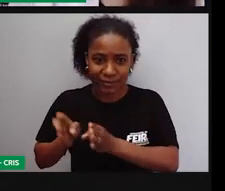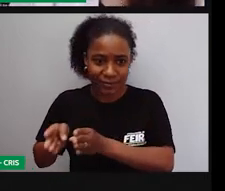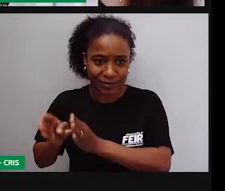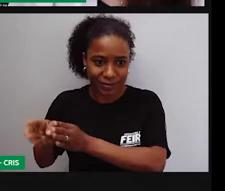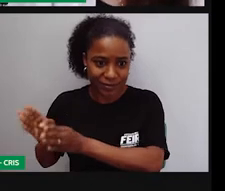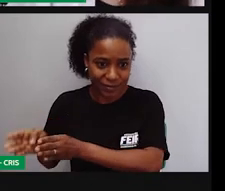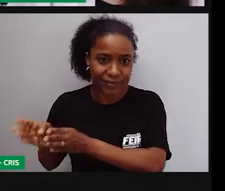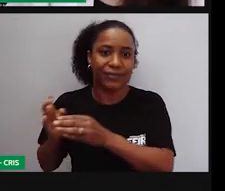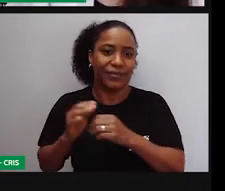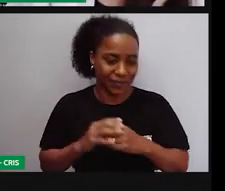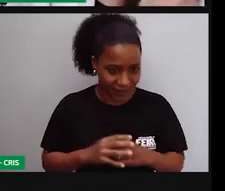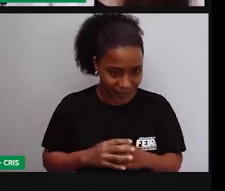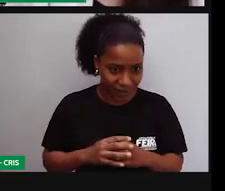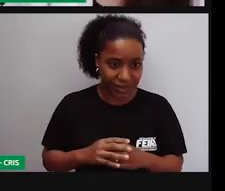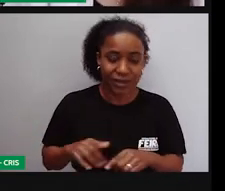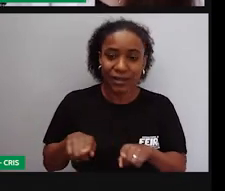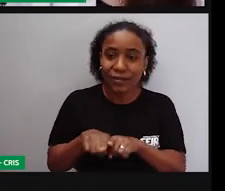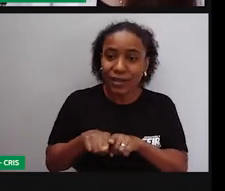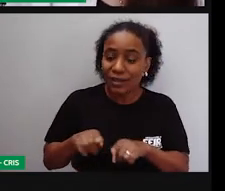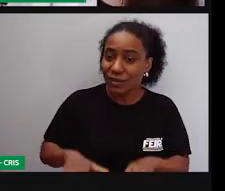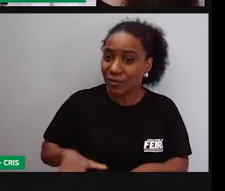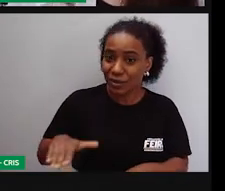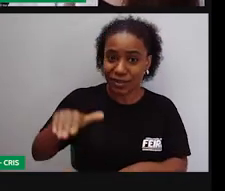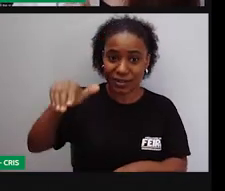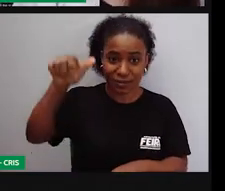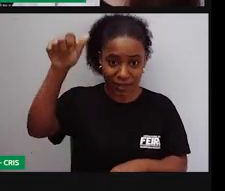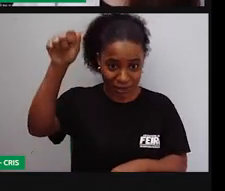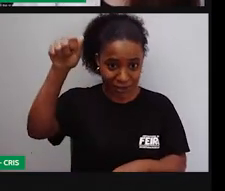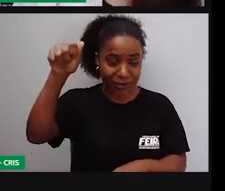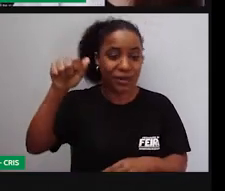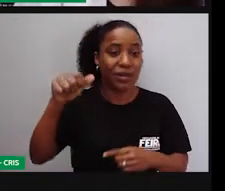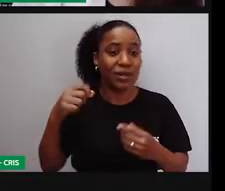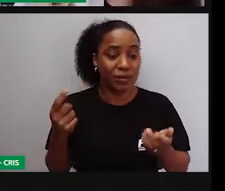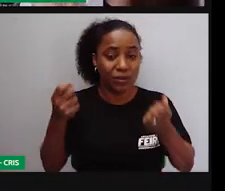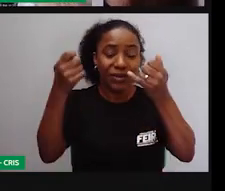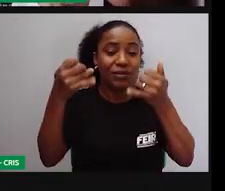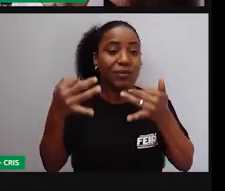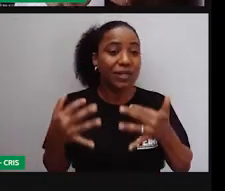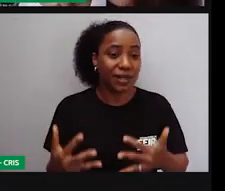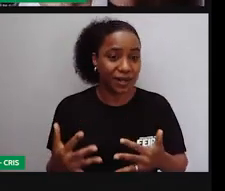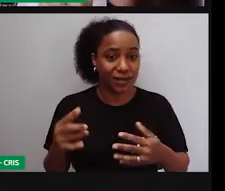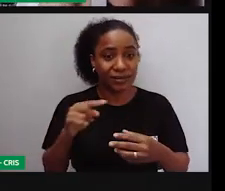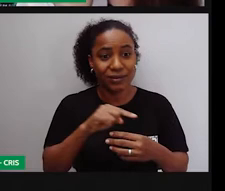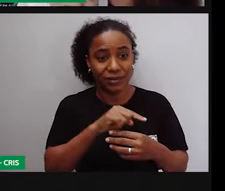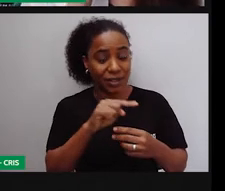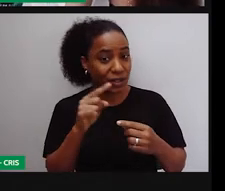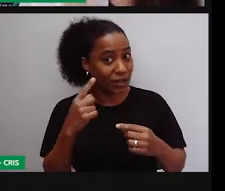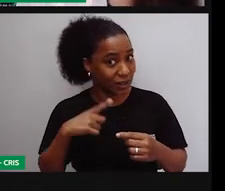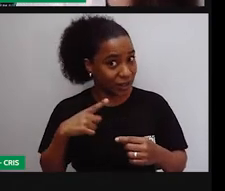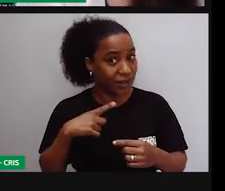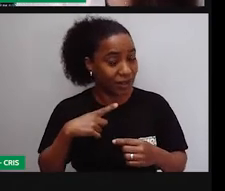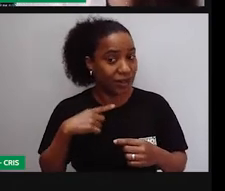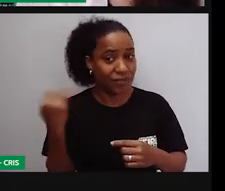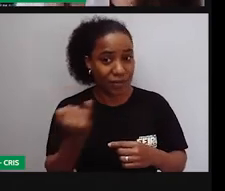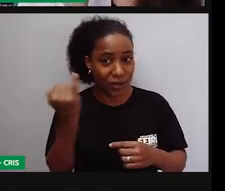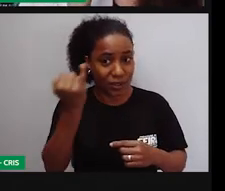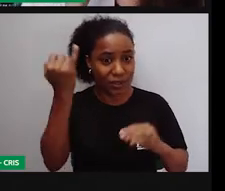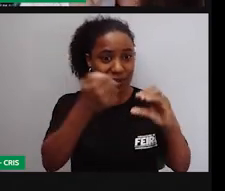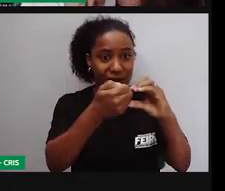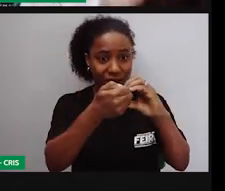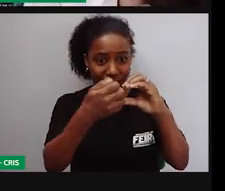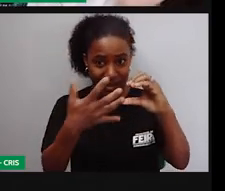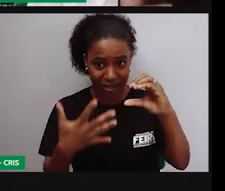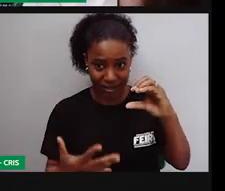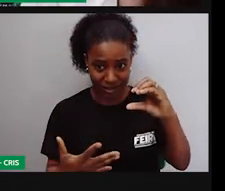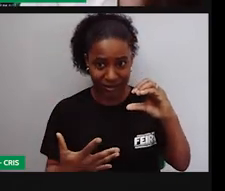as etapas, fala sobre reprodução. E eu vou trazer um pouquinho para vocês essas duas questões, né? Essas duas características, que é